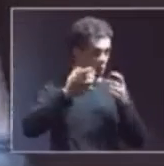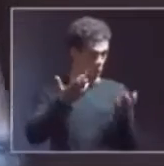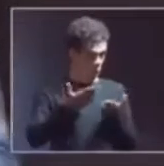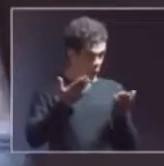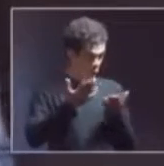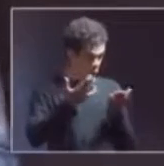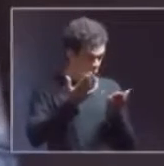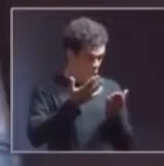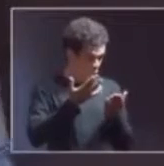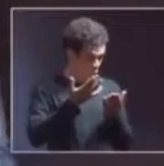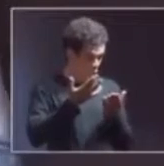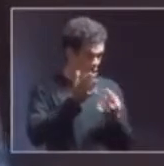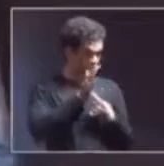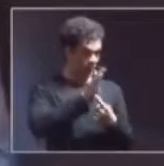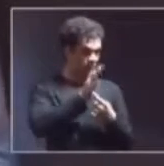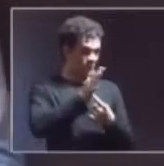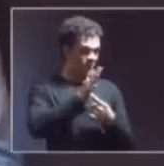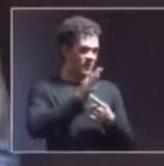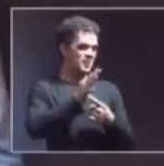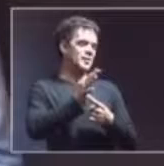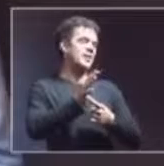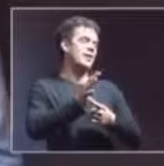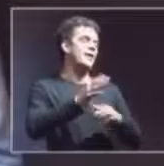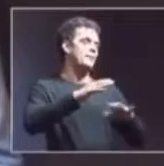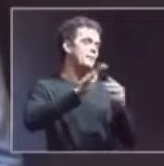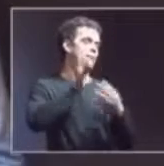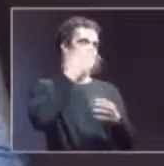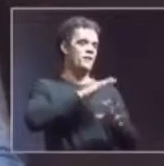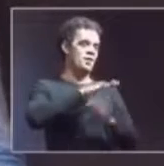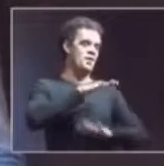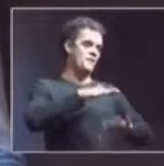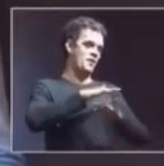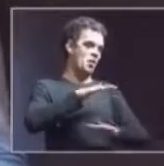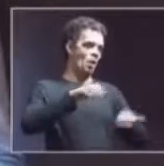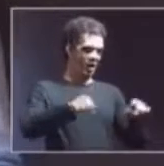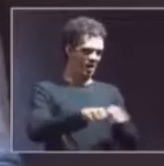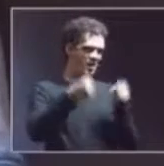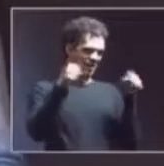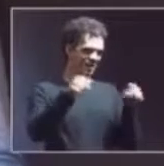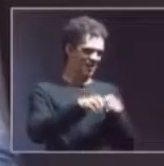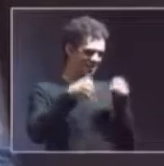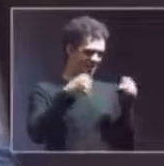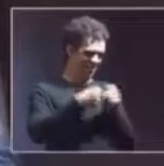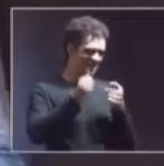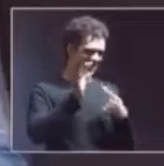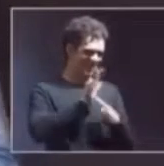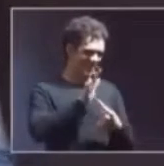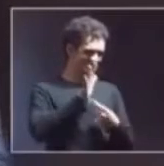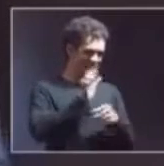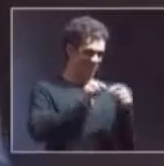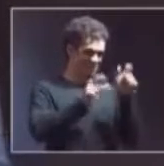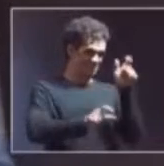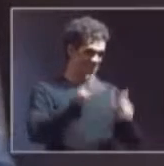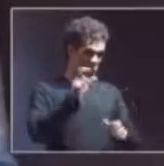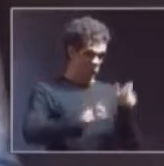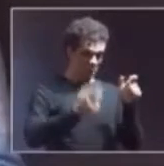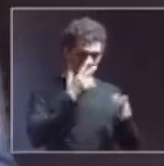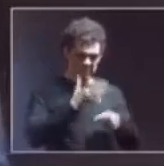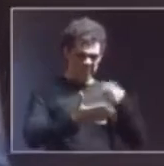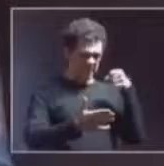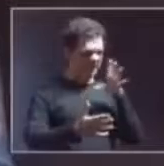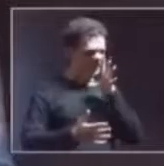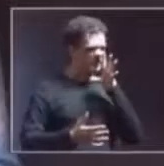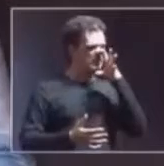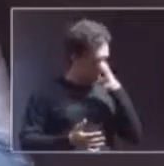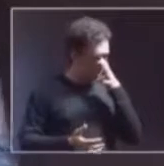hoje no mundo é nossa interioridade. A crise se dá em almas que insistem